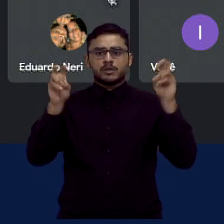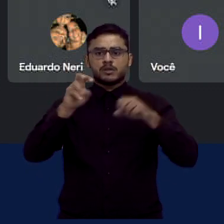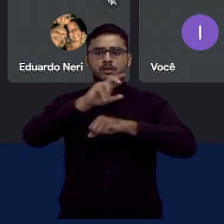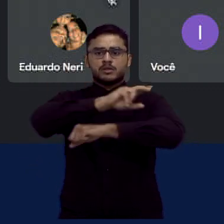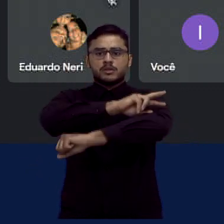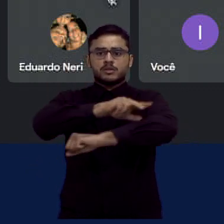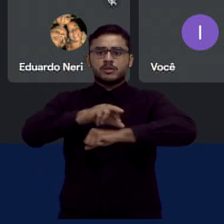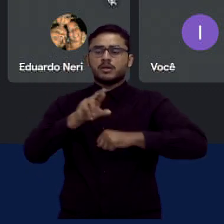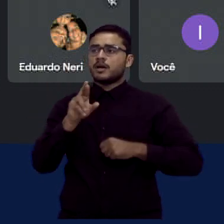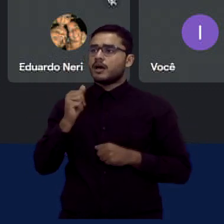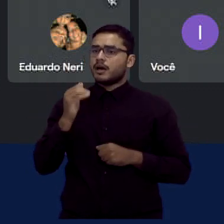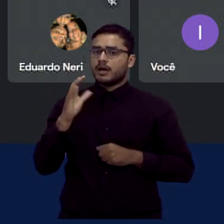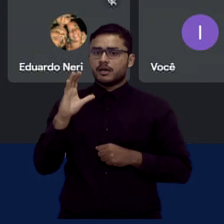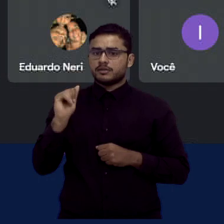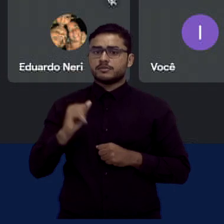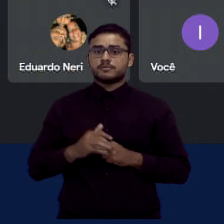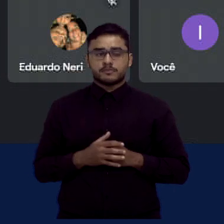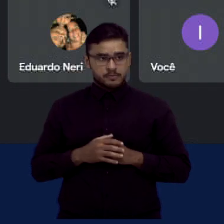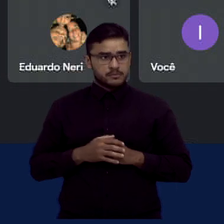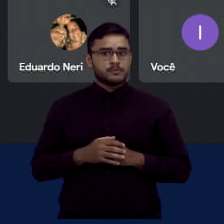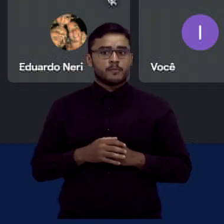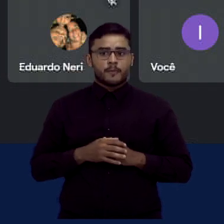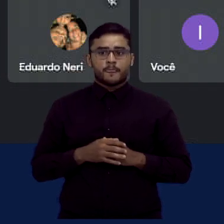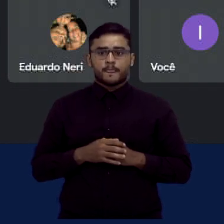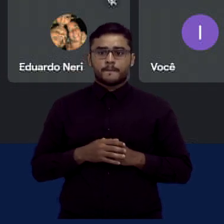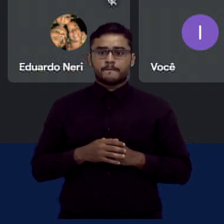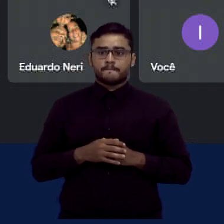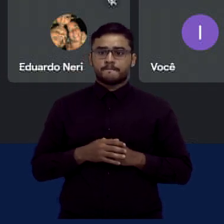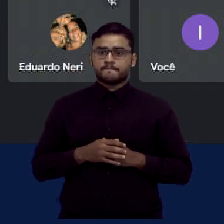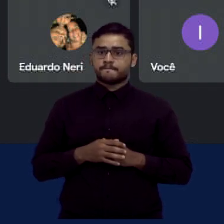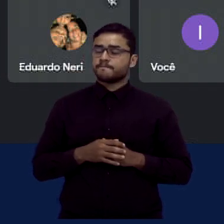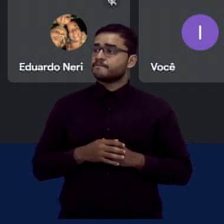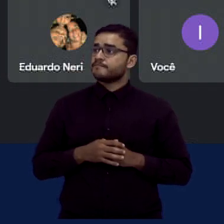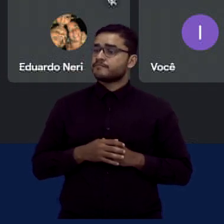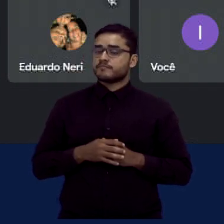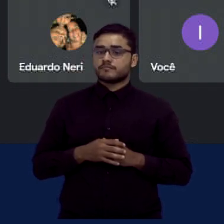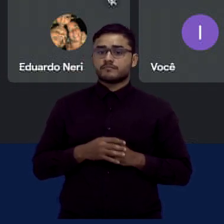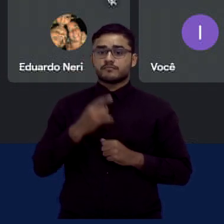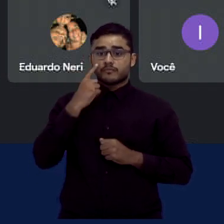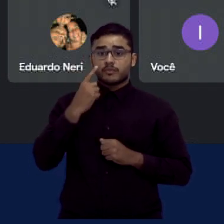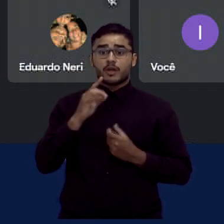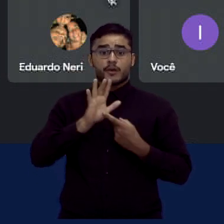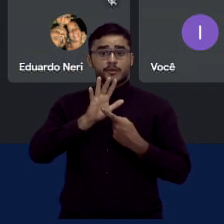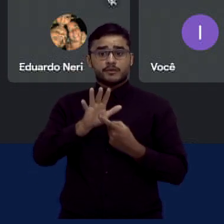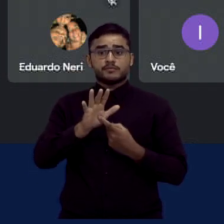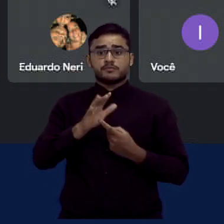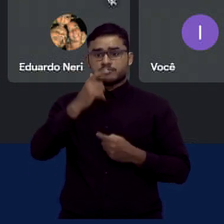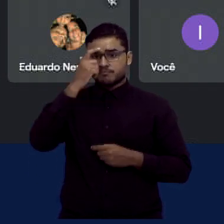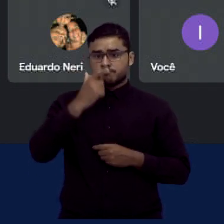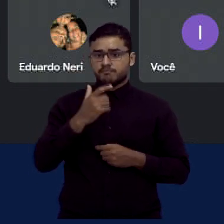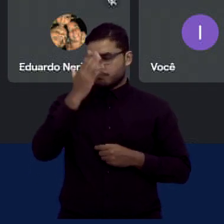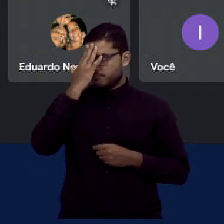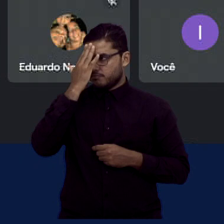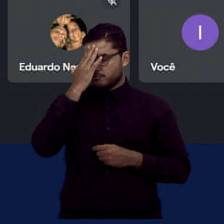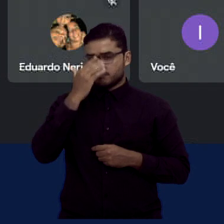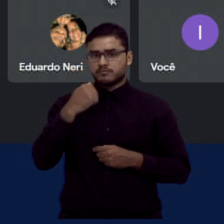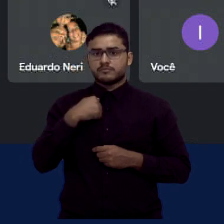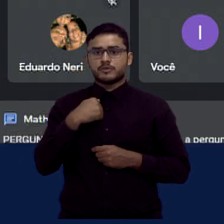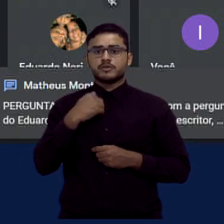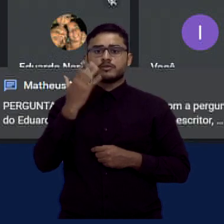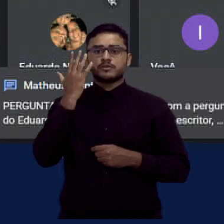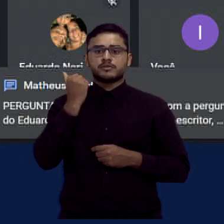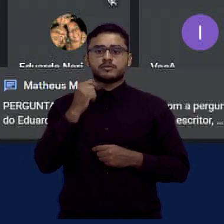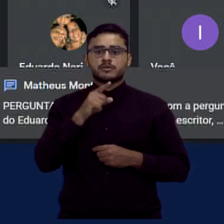outros grupos. Porque a gente tem que entender, que às vezes a gente não aceita isso, que ler um texto não é para todo